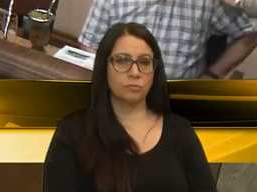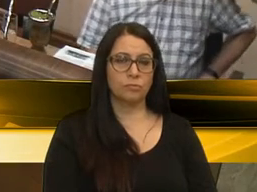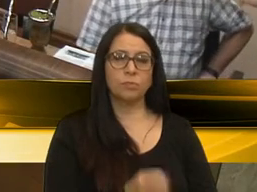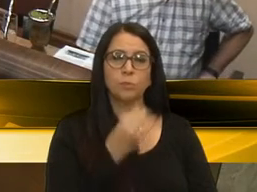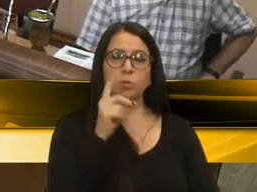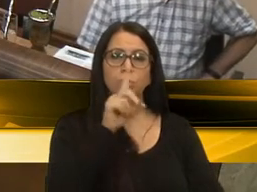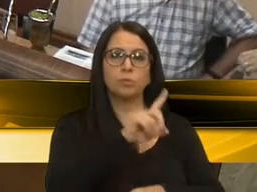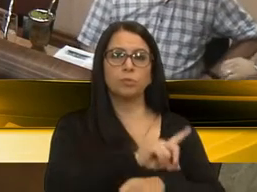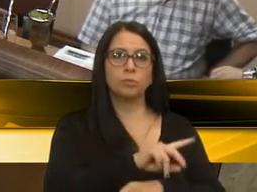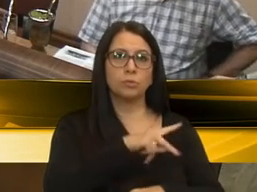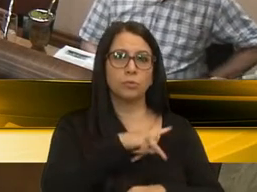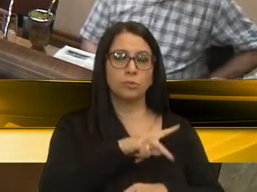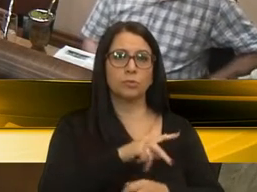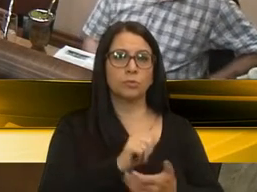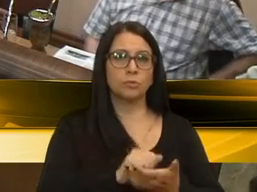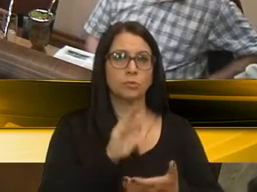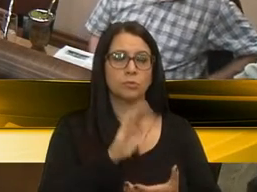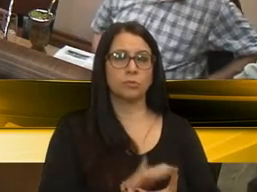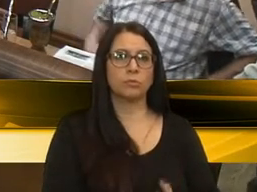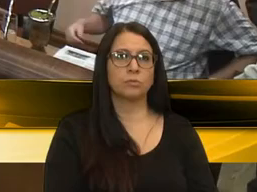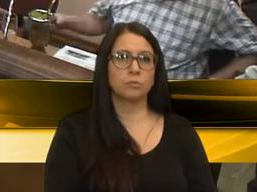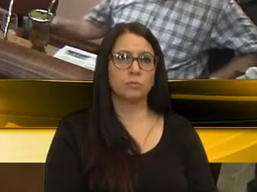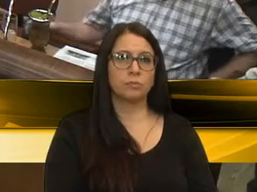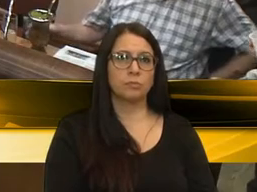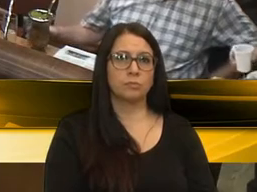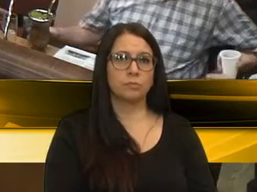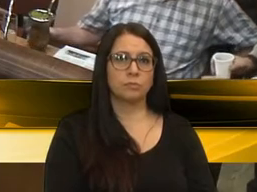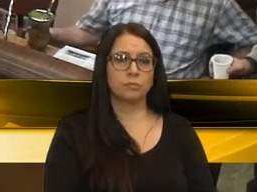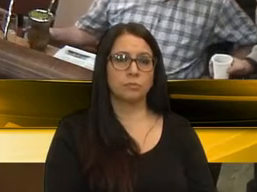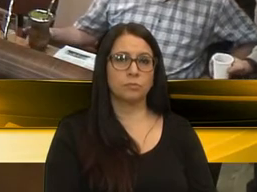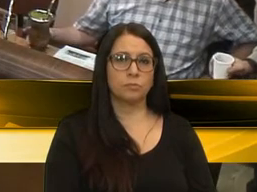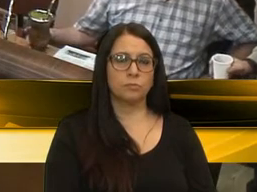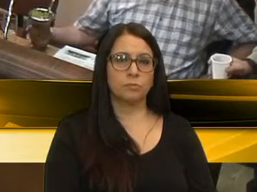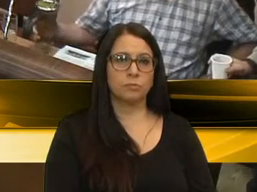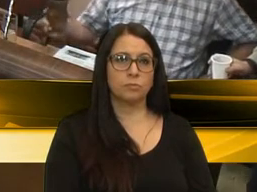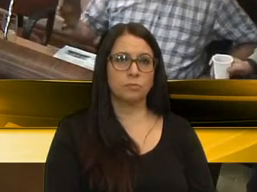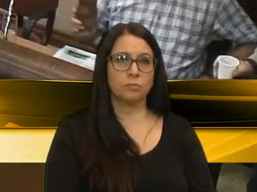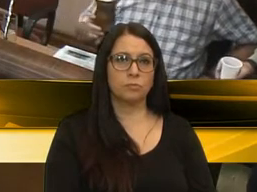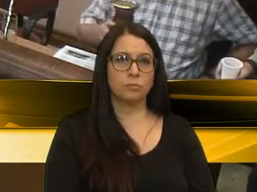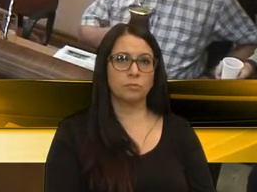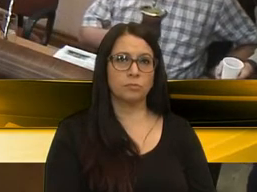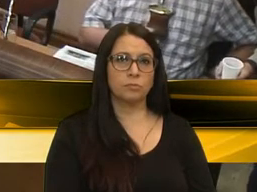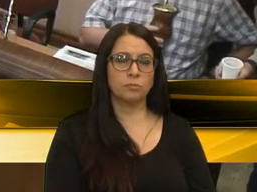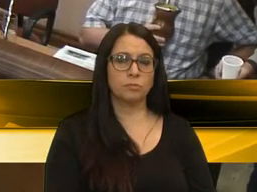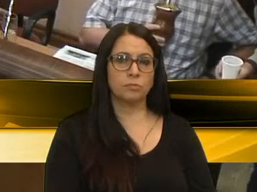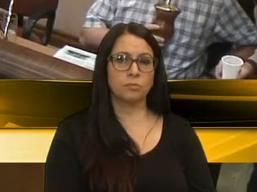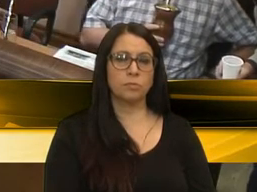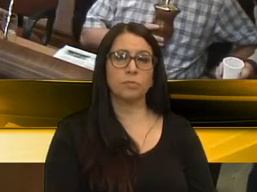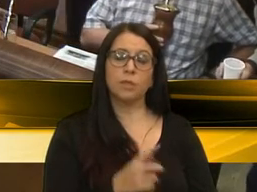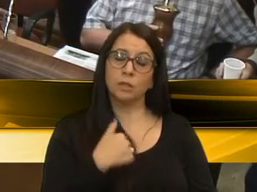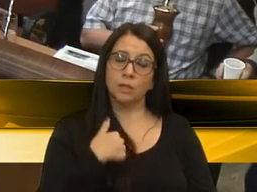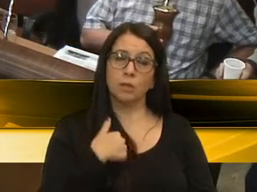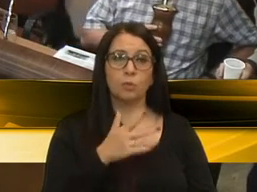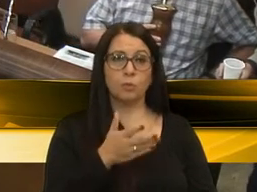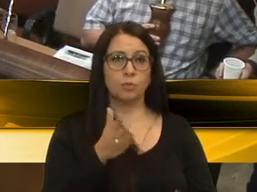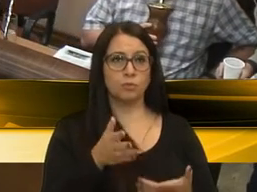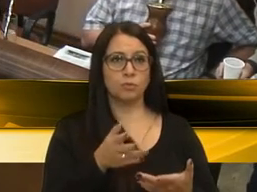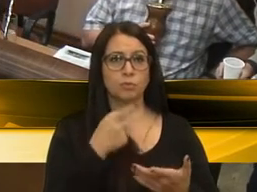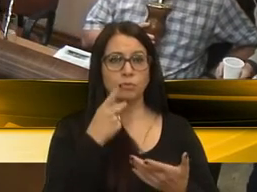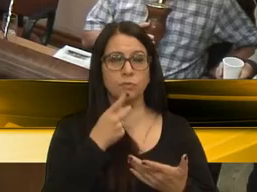Bom dia, senhor presidente. Após uma declaração de líder PRB, por gentileza. Vou